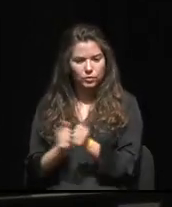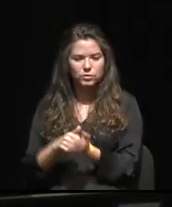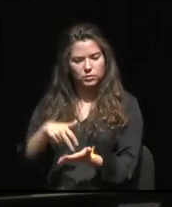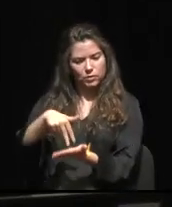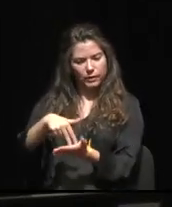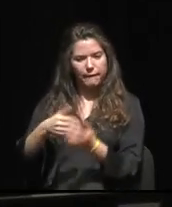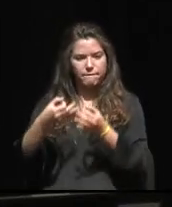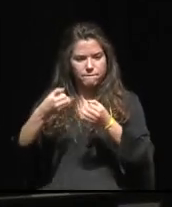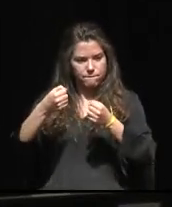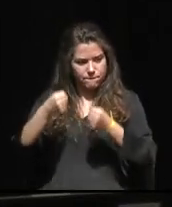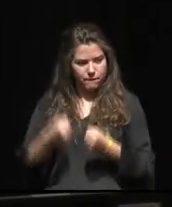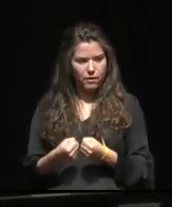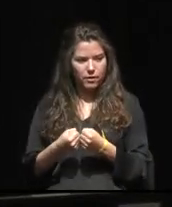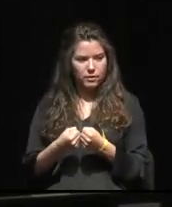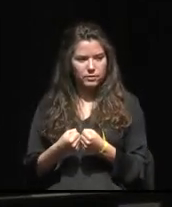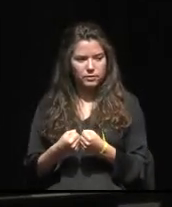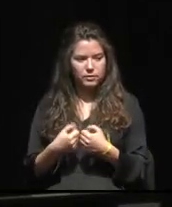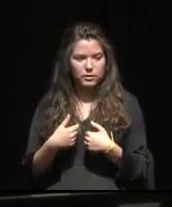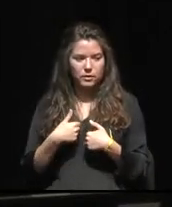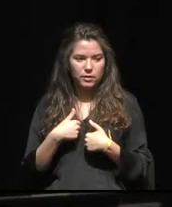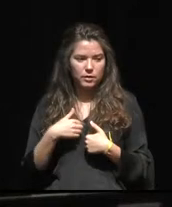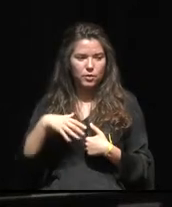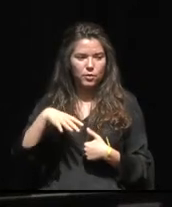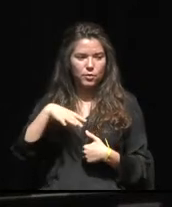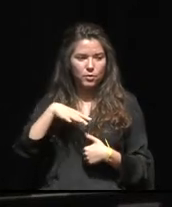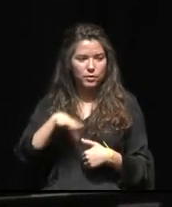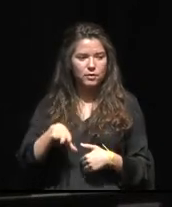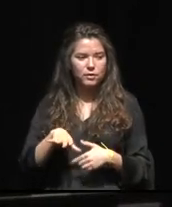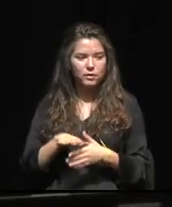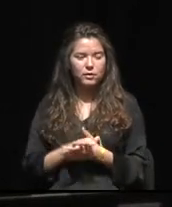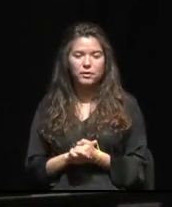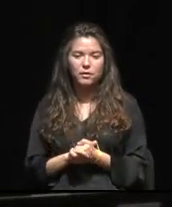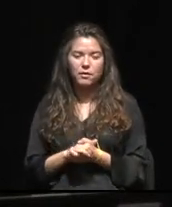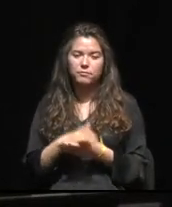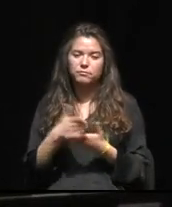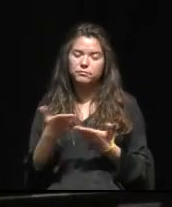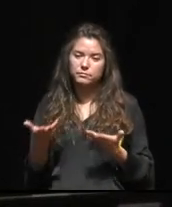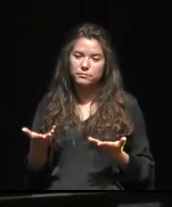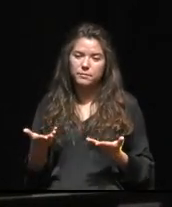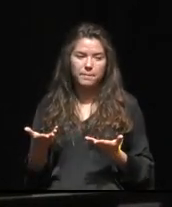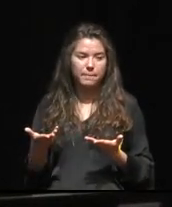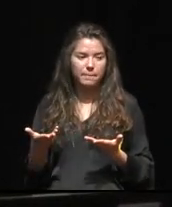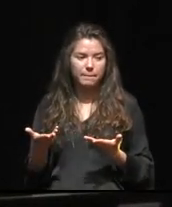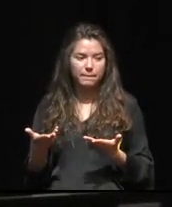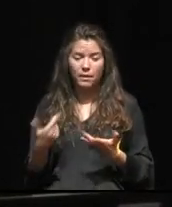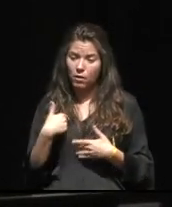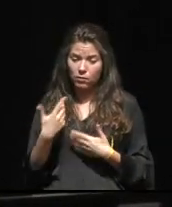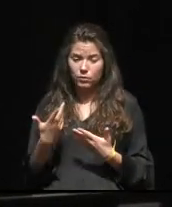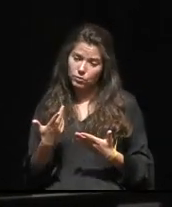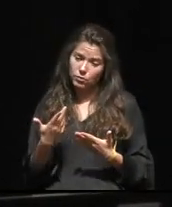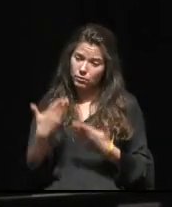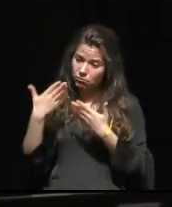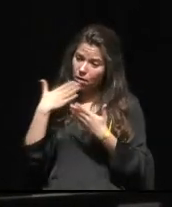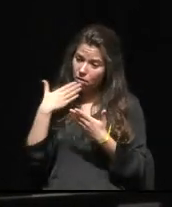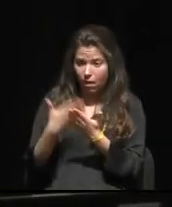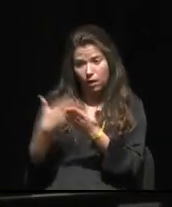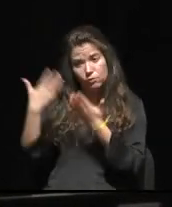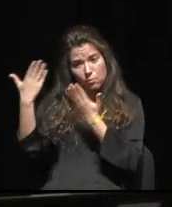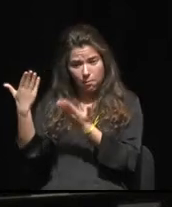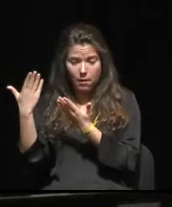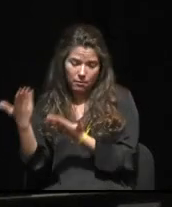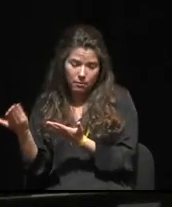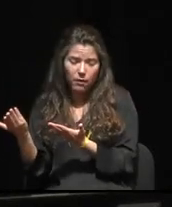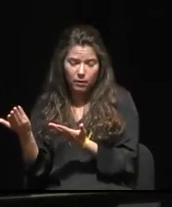e queria queria sobretudo dar-lhe não ten estou a dar os